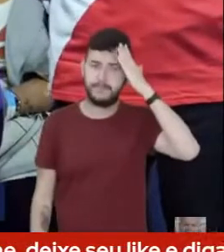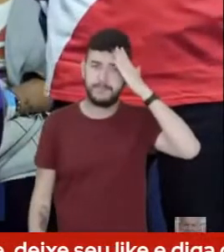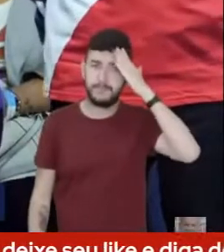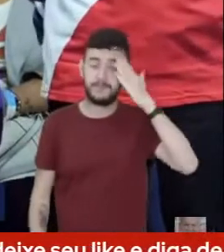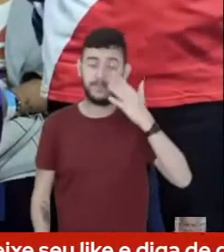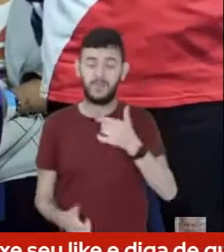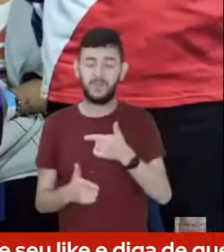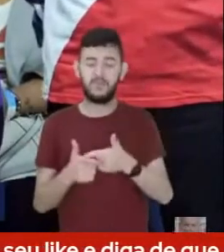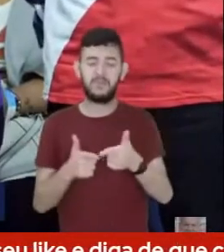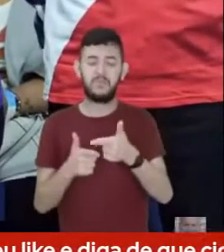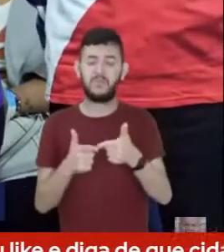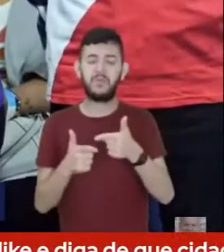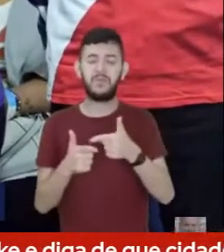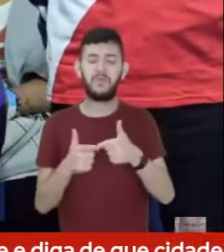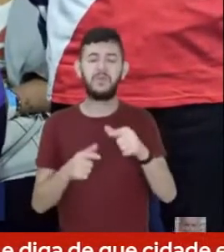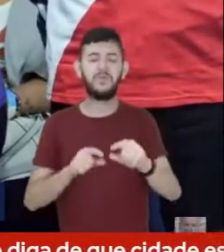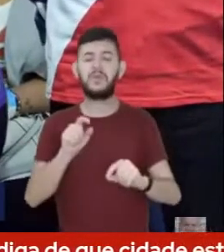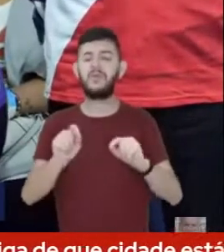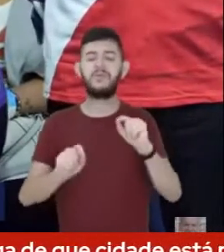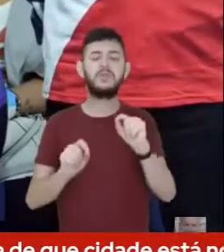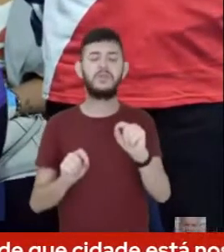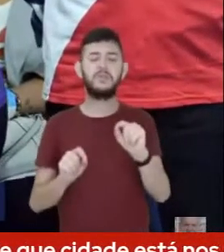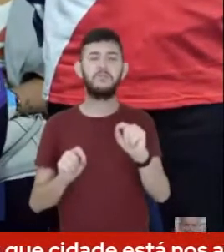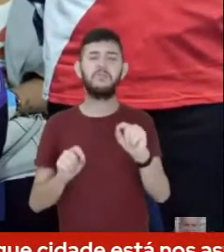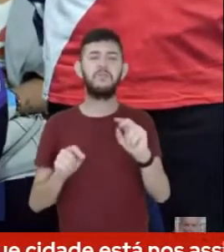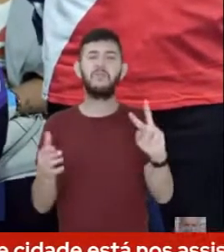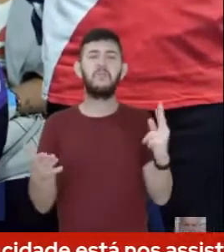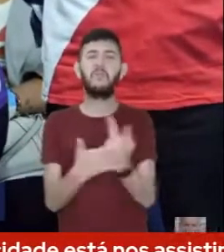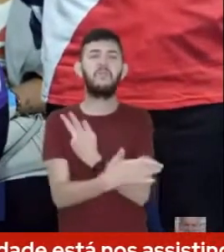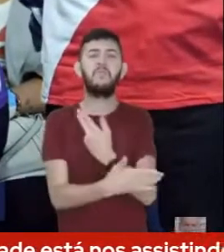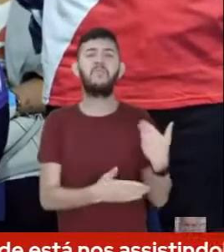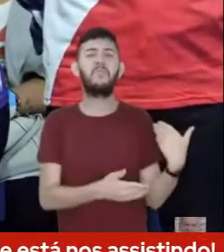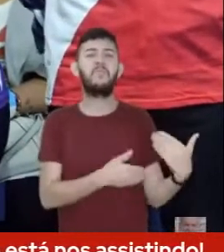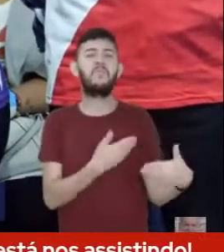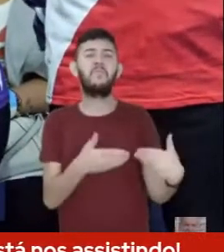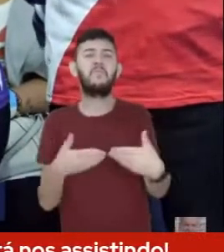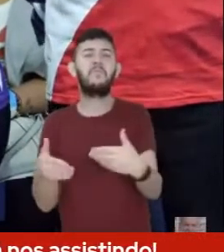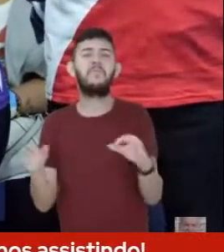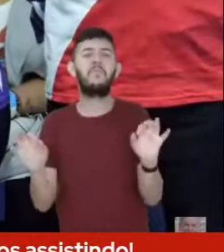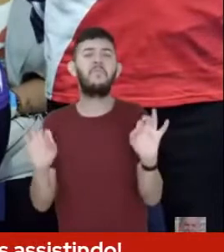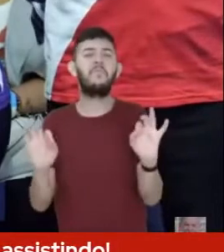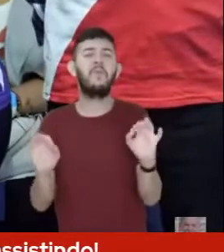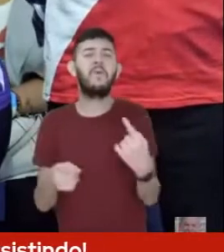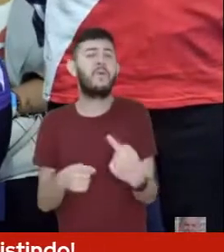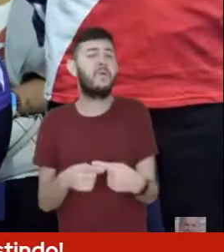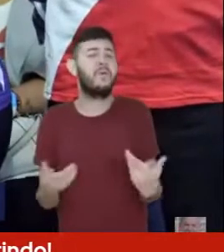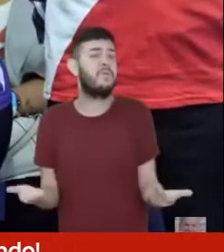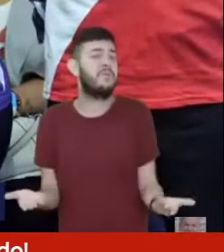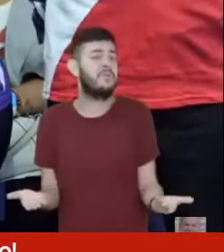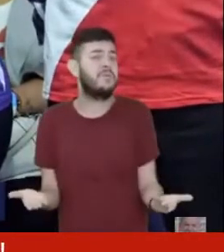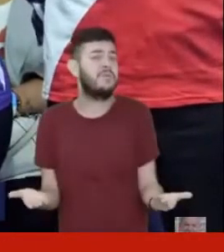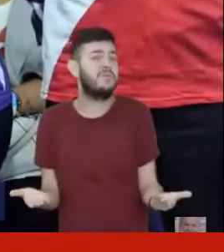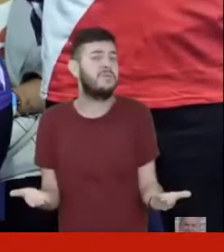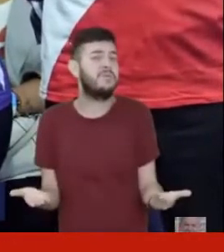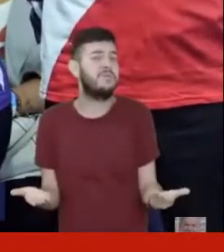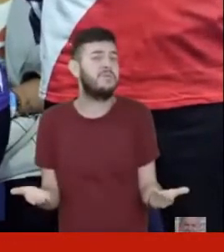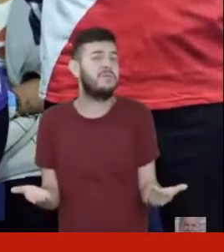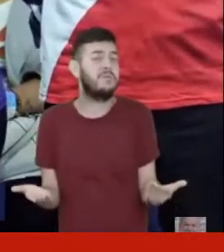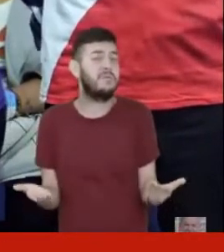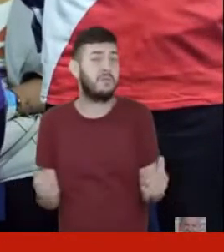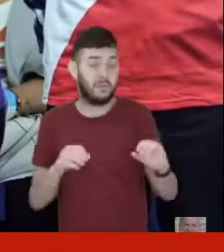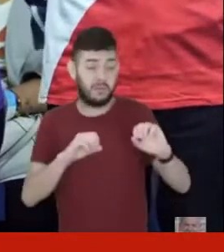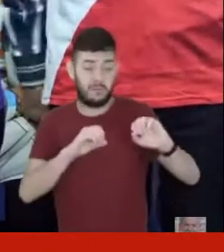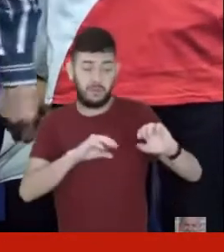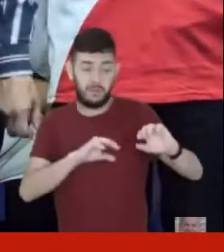que é que isso não acontece? Por que é que a educação, a moradia, a saúde, o